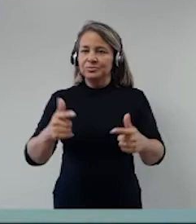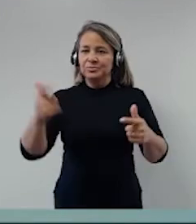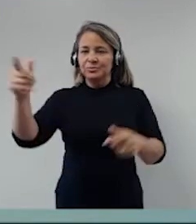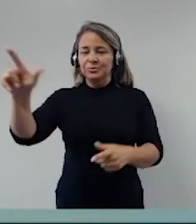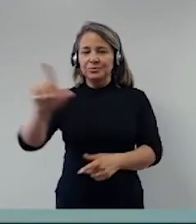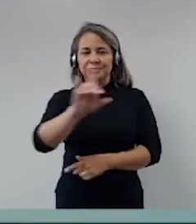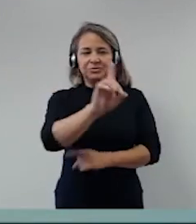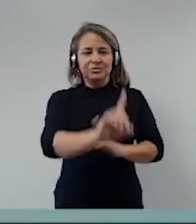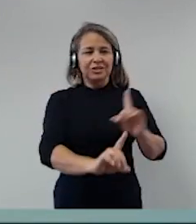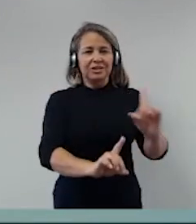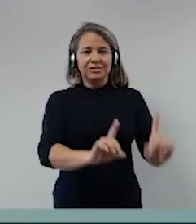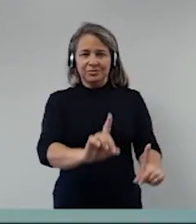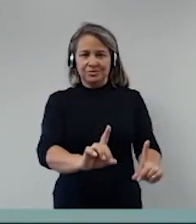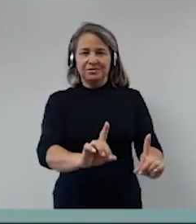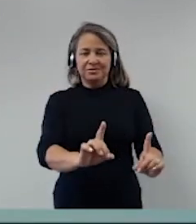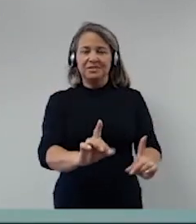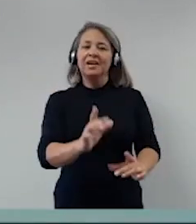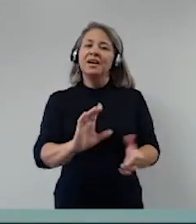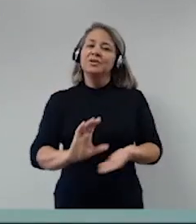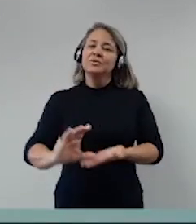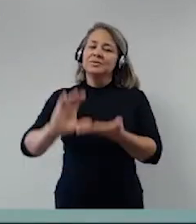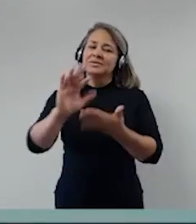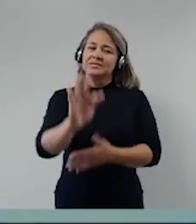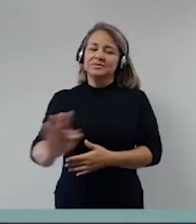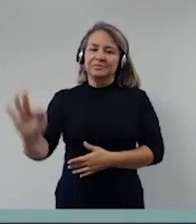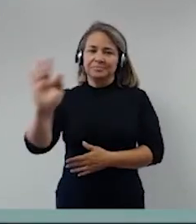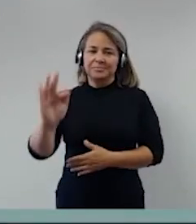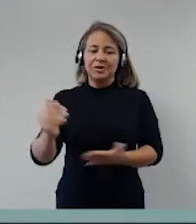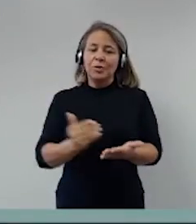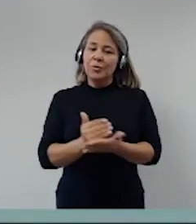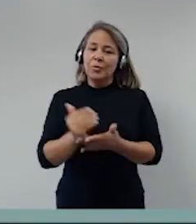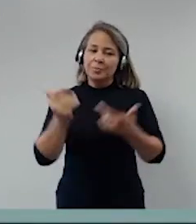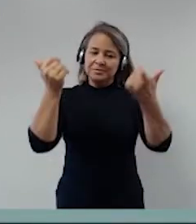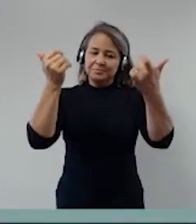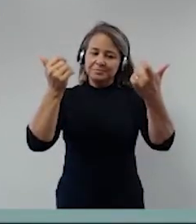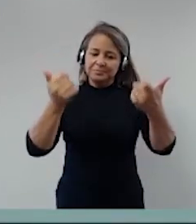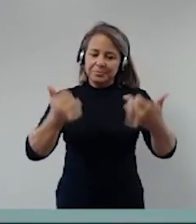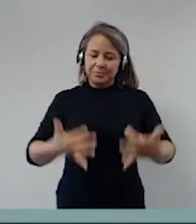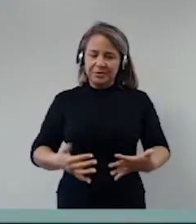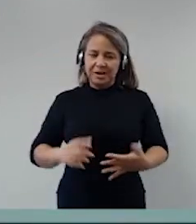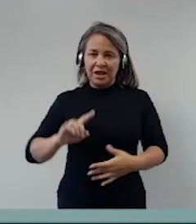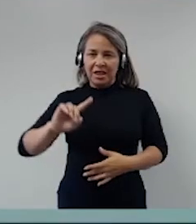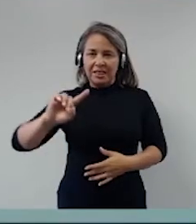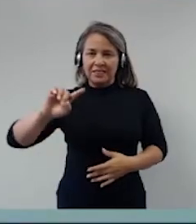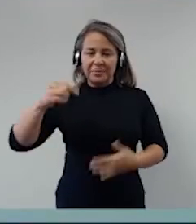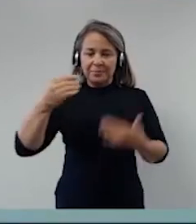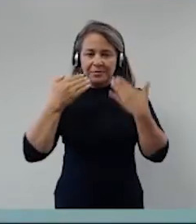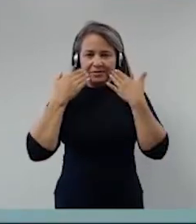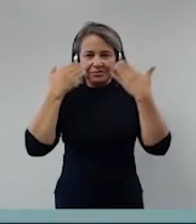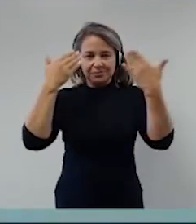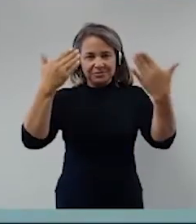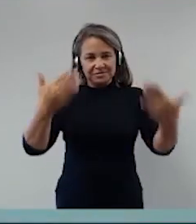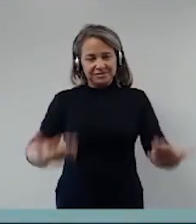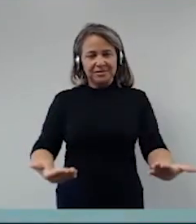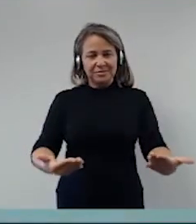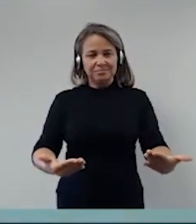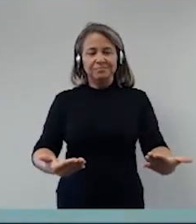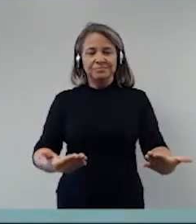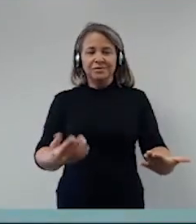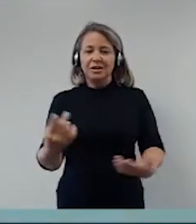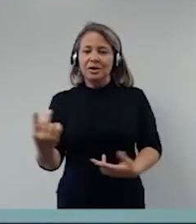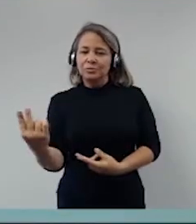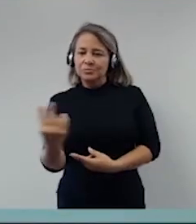diretores do Conselho Federal. Eu começo minha fala dizendo que, depois da exposição desses grandes juristas, tanto o